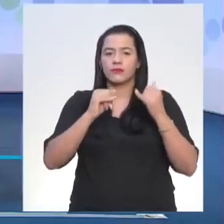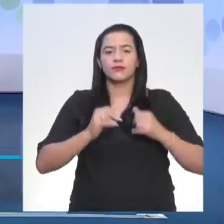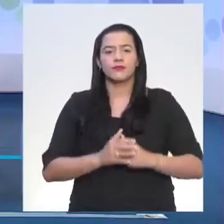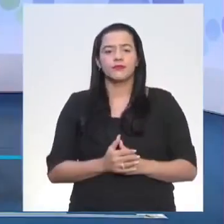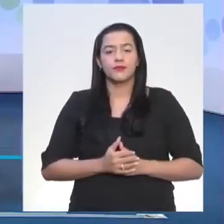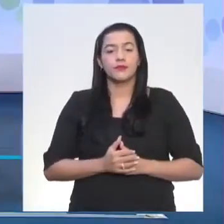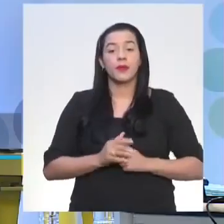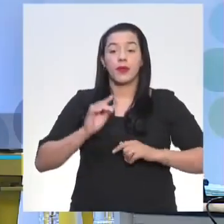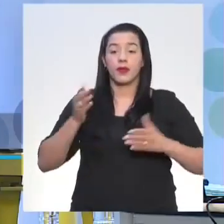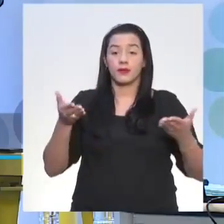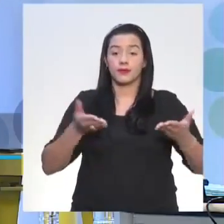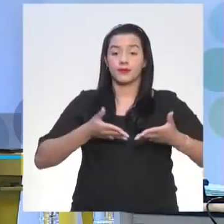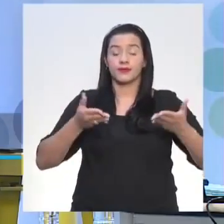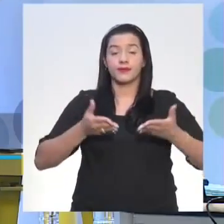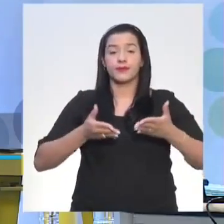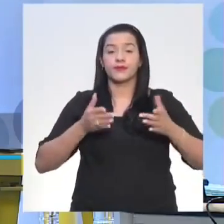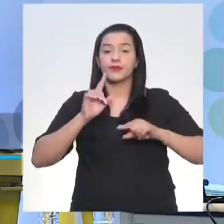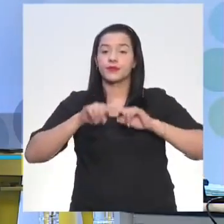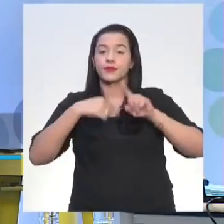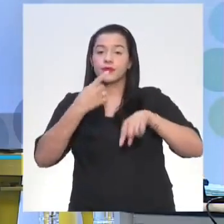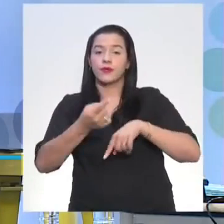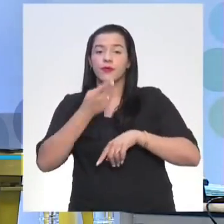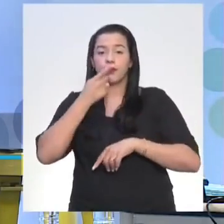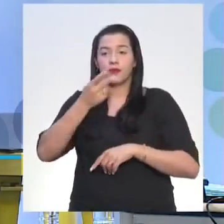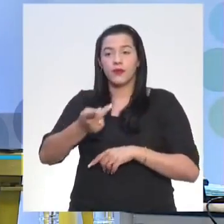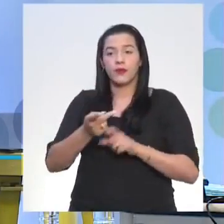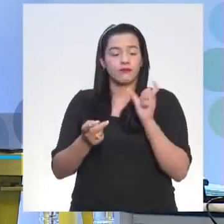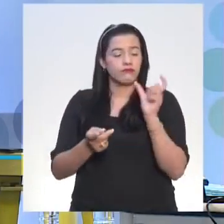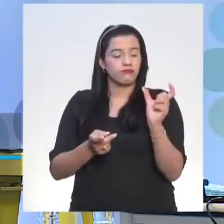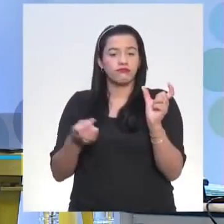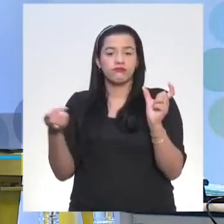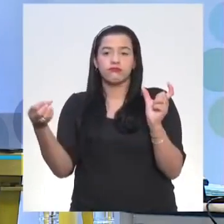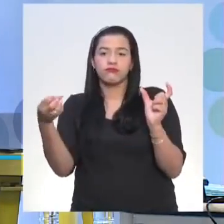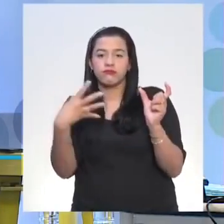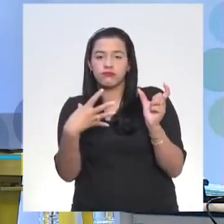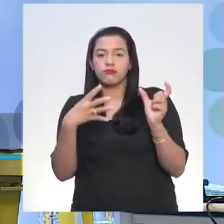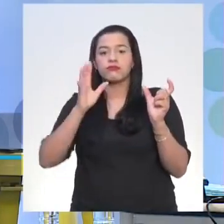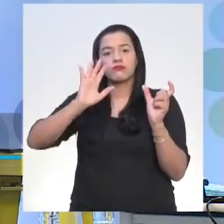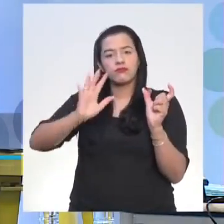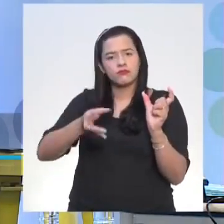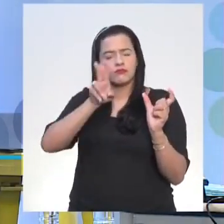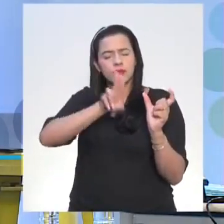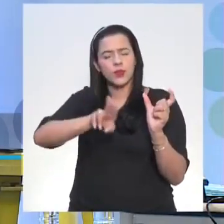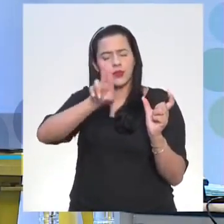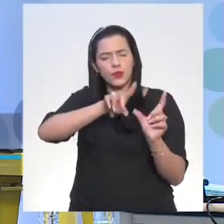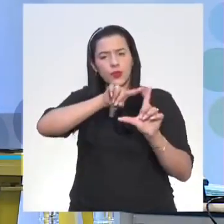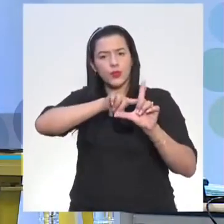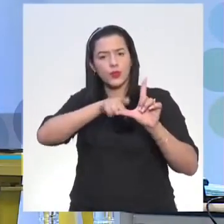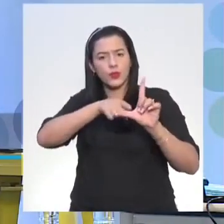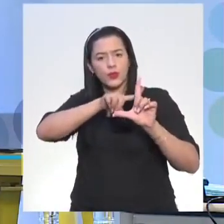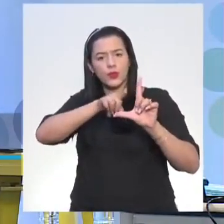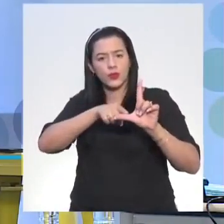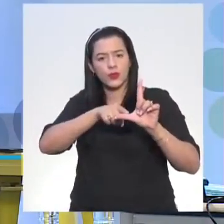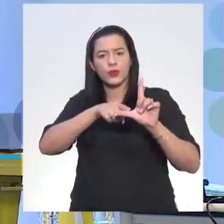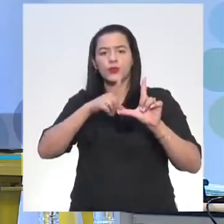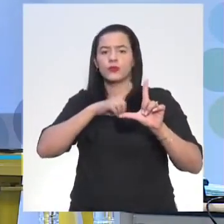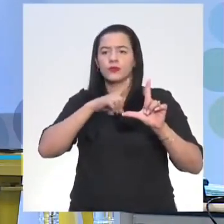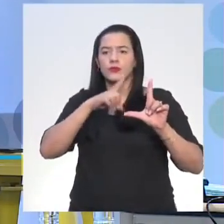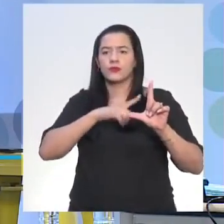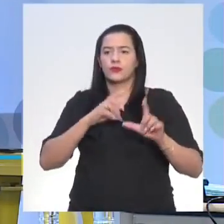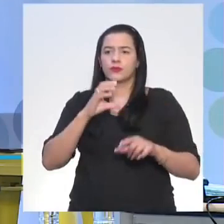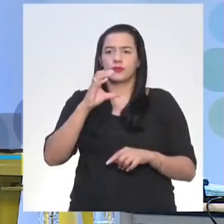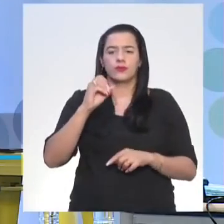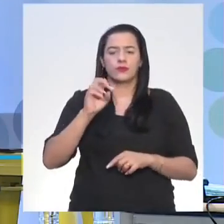bem. A gente vai falar agora uma palavrinha nova, que a gente já usou com os ângulos, que é a palavra correspondente, né?